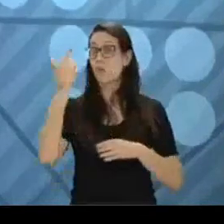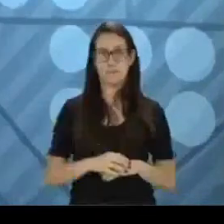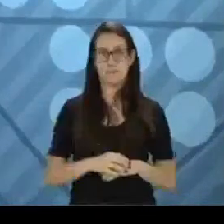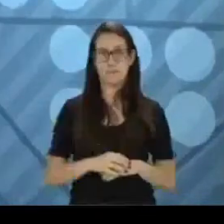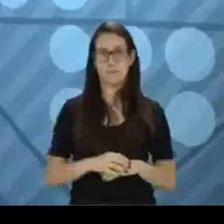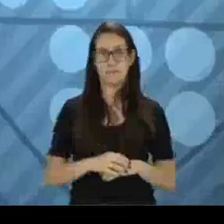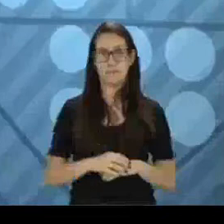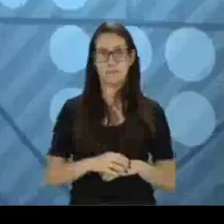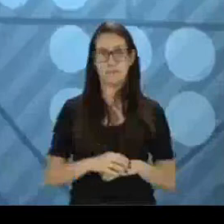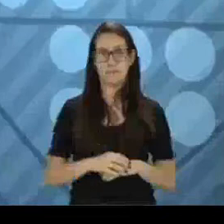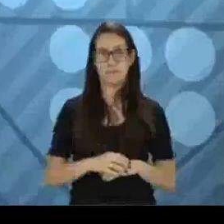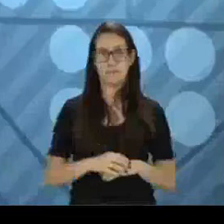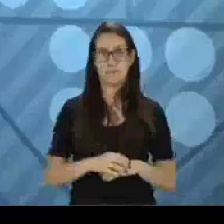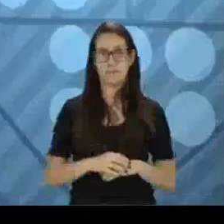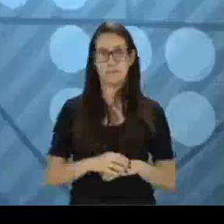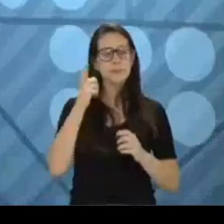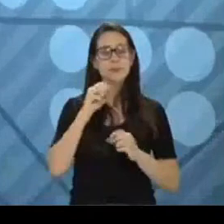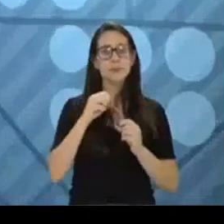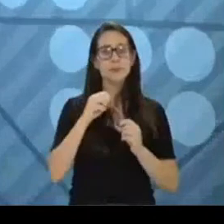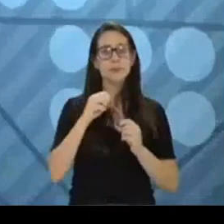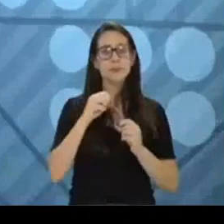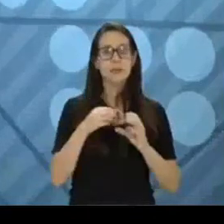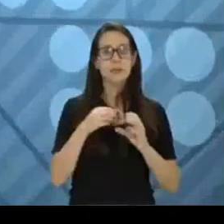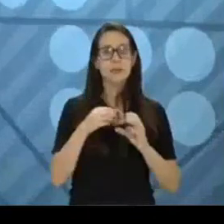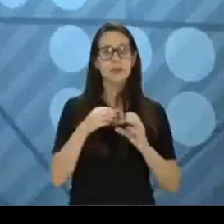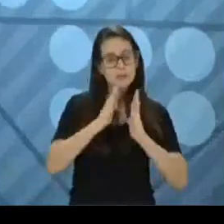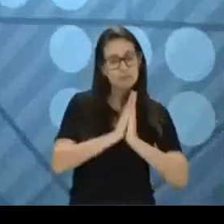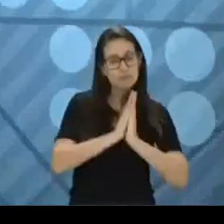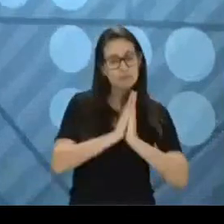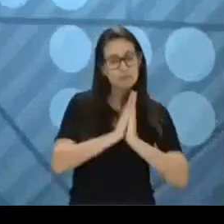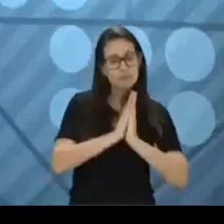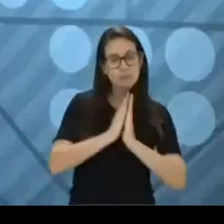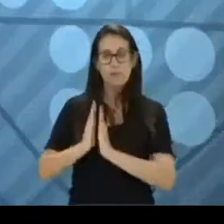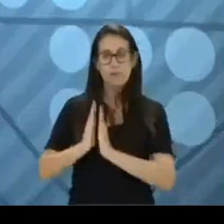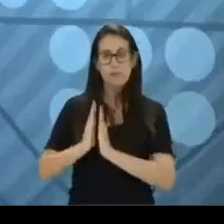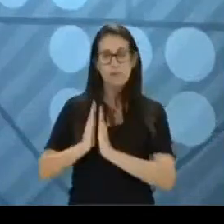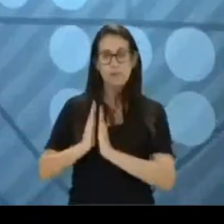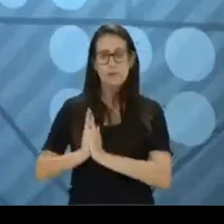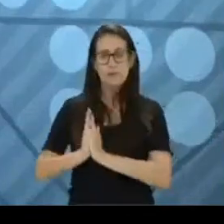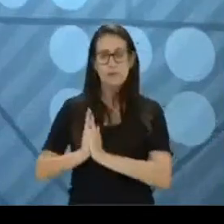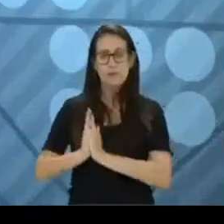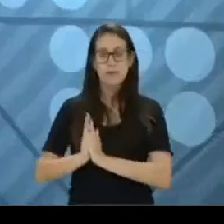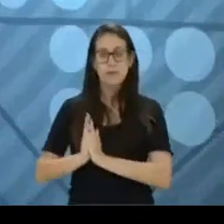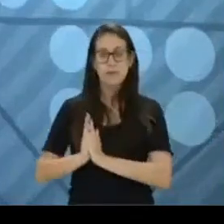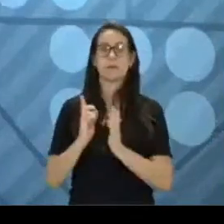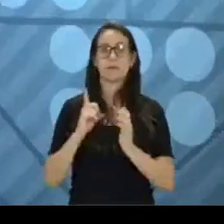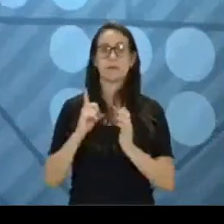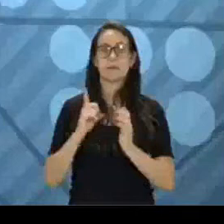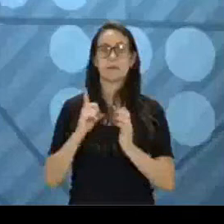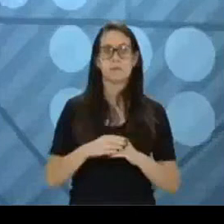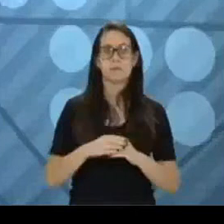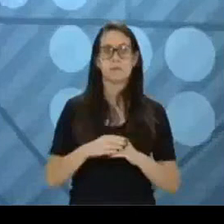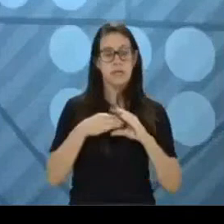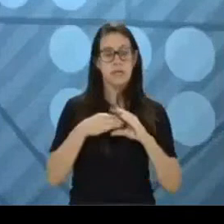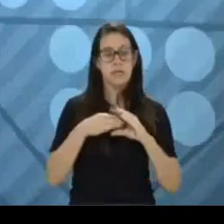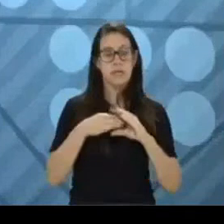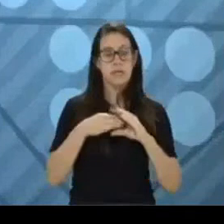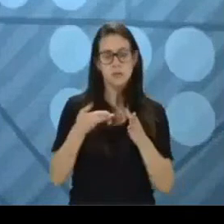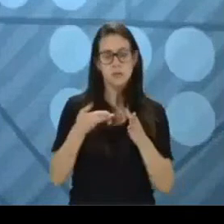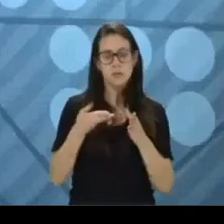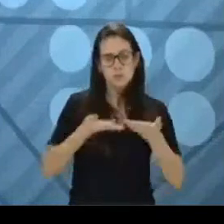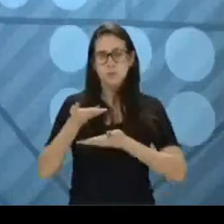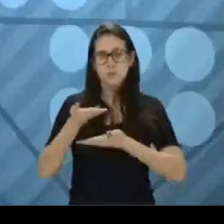carboidrato, ele vai permitir que as células convivam aderidas umas às outras, permite a comunicação celular entre essas células. Então, nós